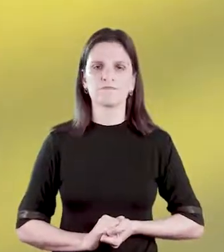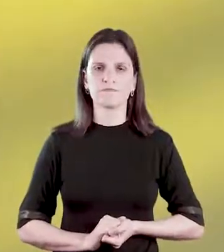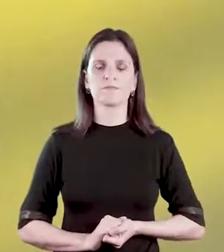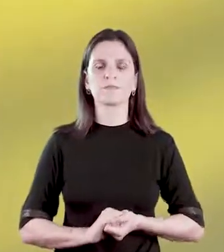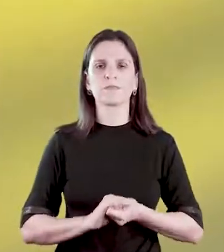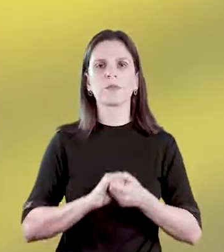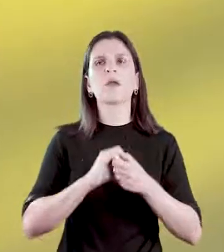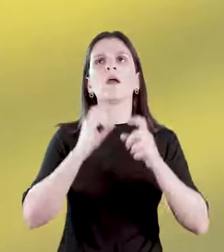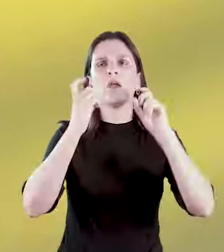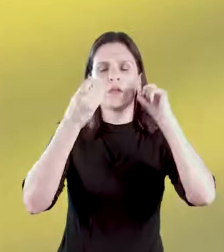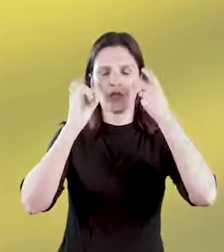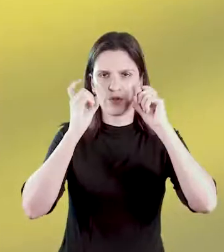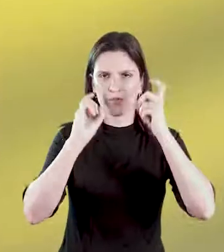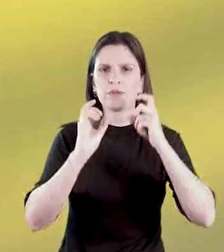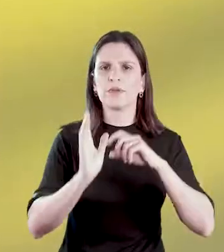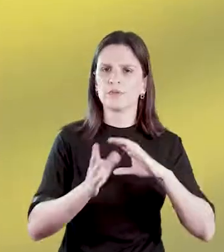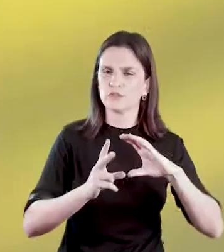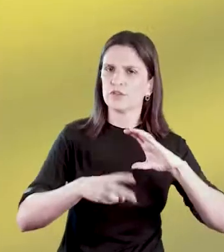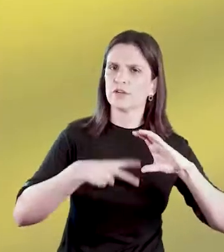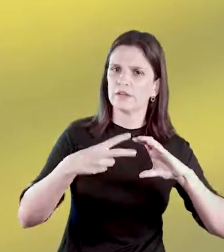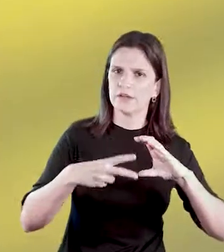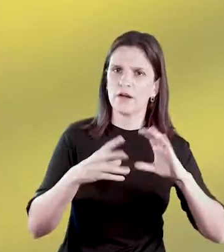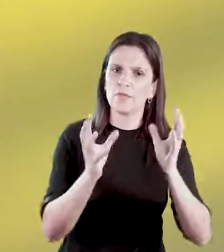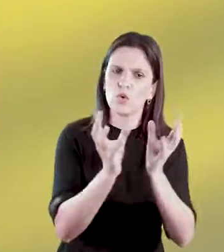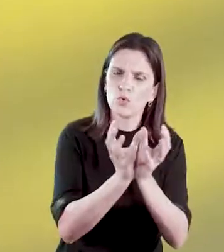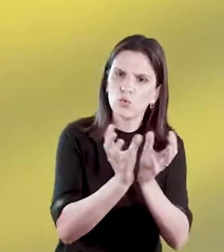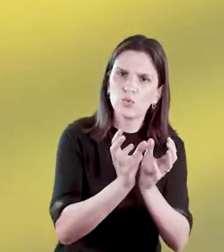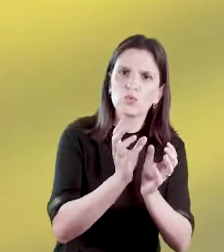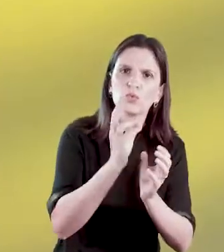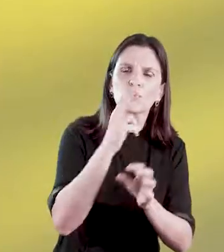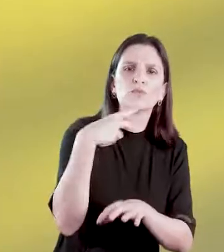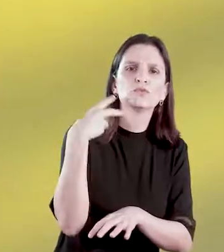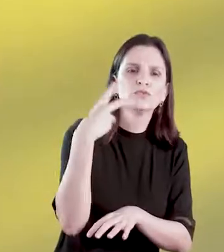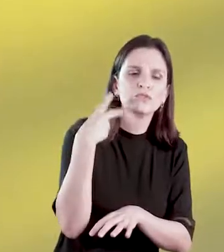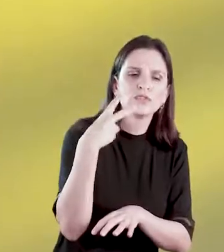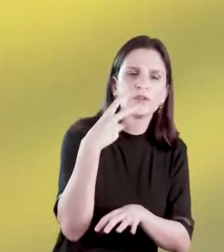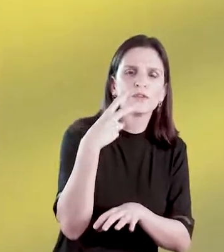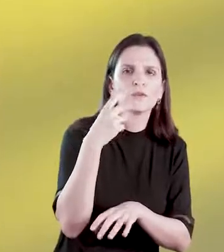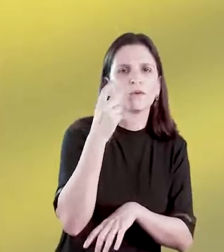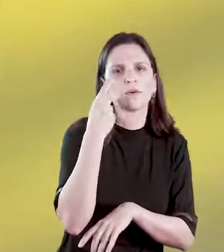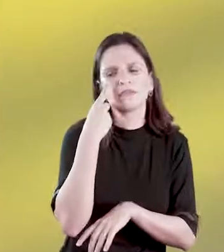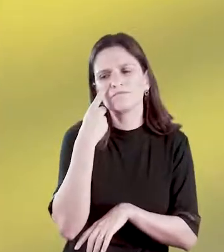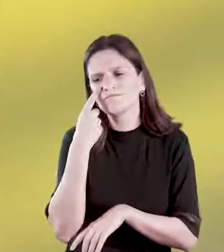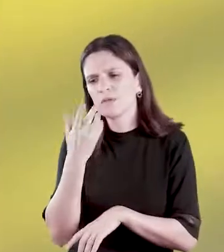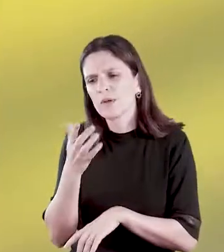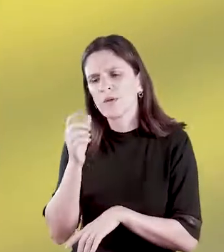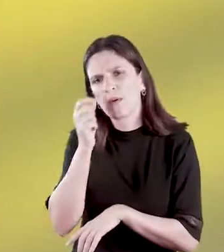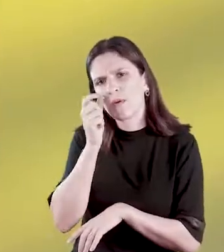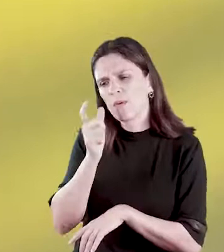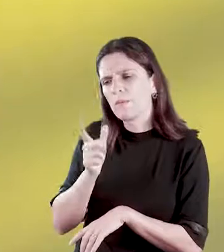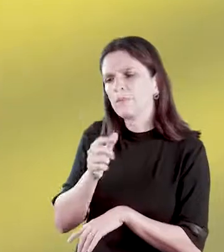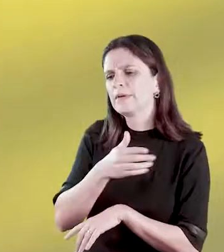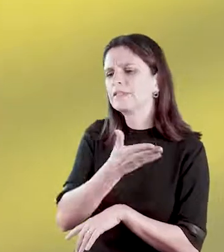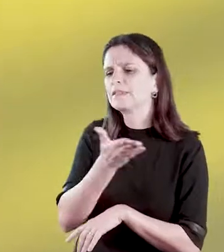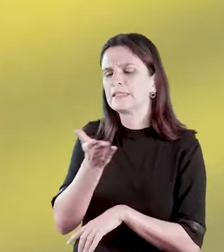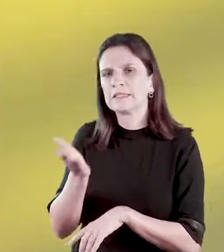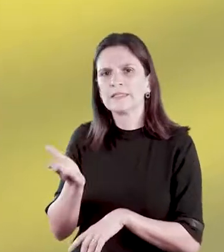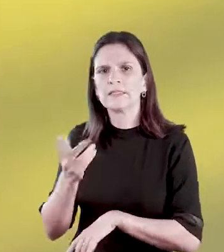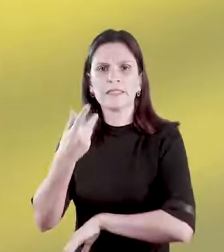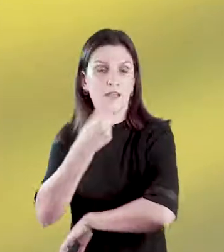do Recente meio de uma reunião a câmara criou um grupo de vereadores que está acompanhando bem